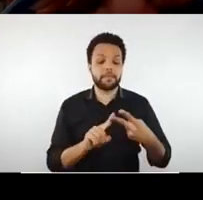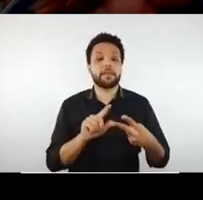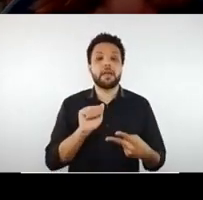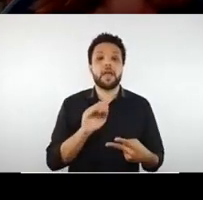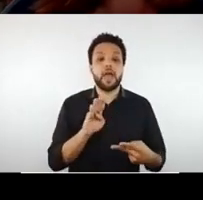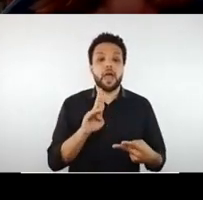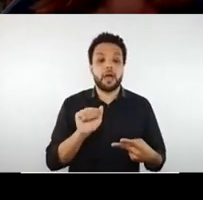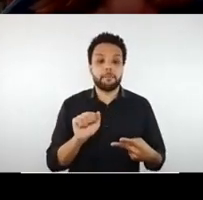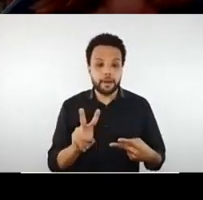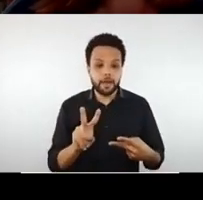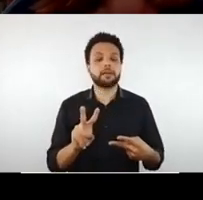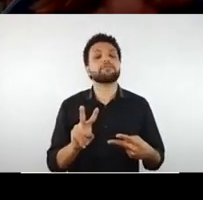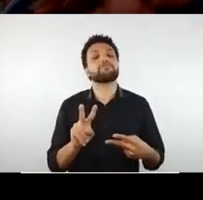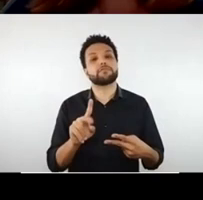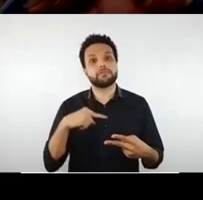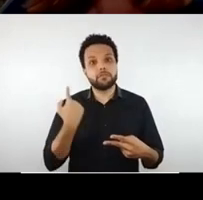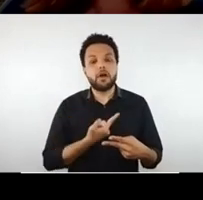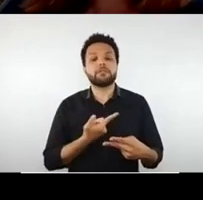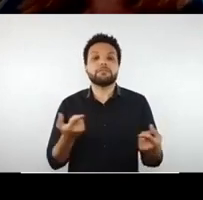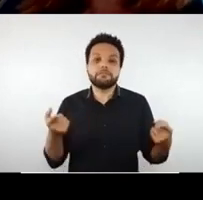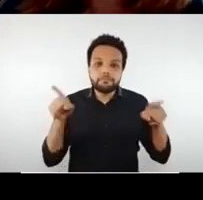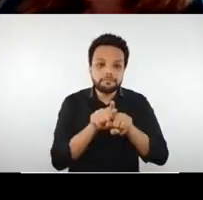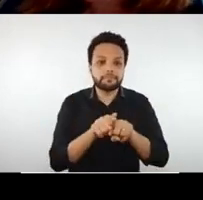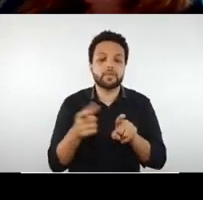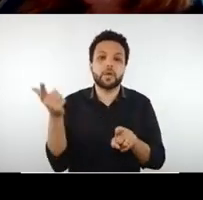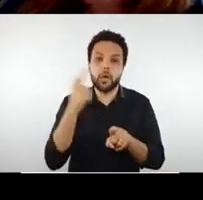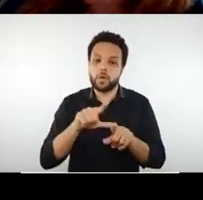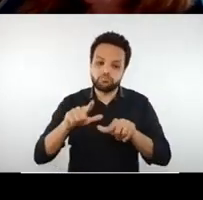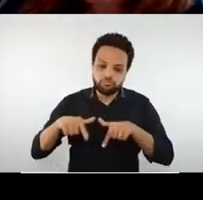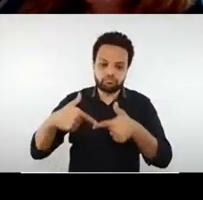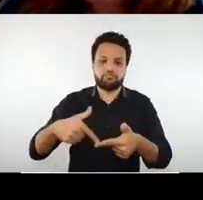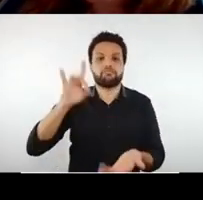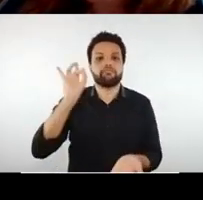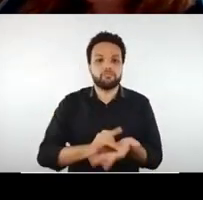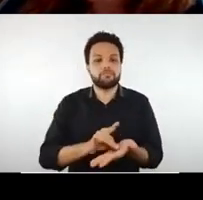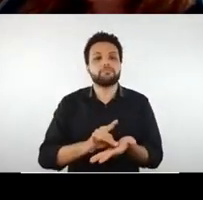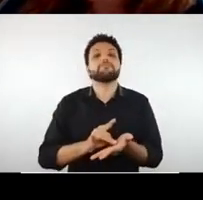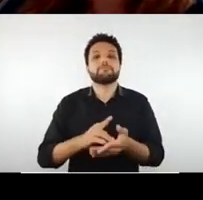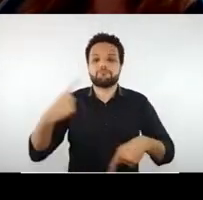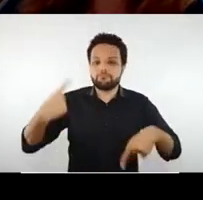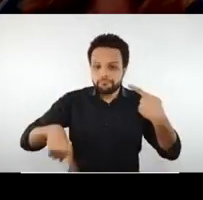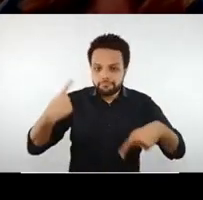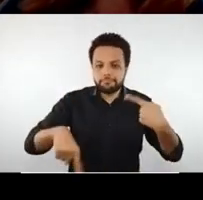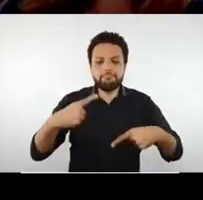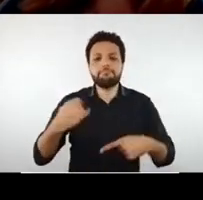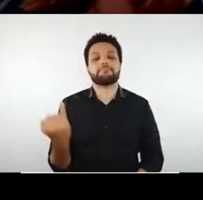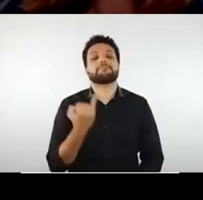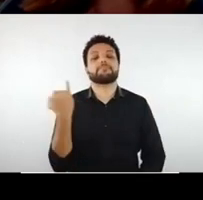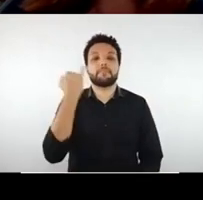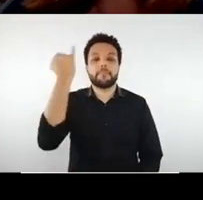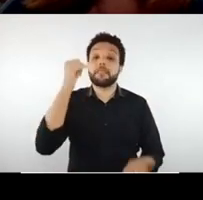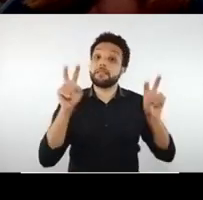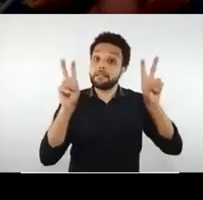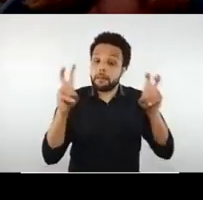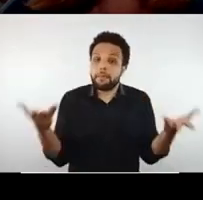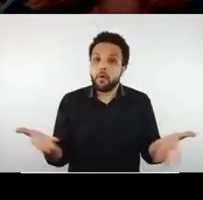parceria por a gente estar conseguindo efetivar, né, essa série de debates super importantes, temas muito